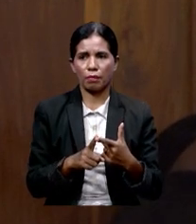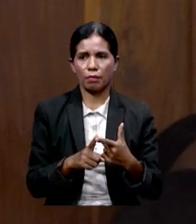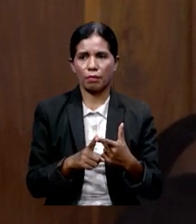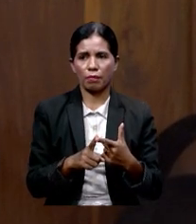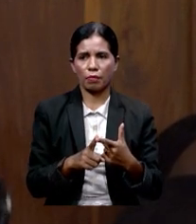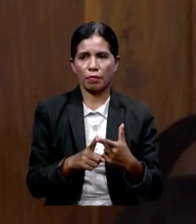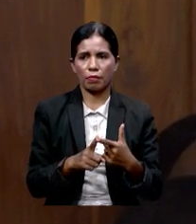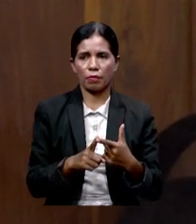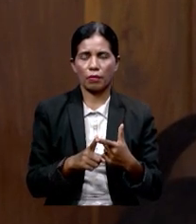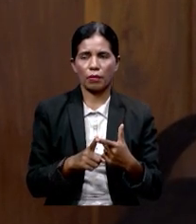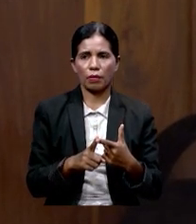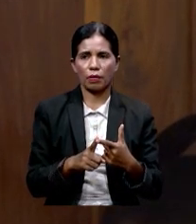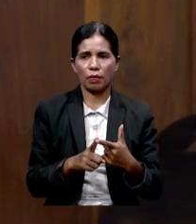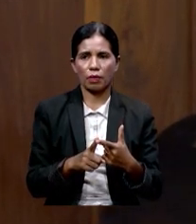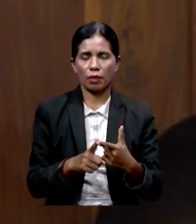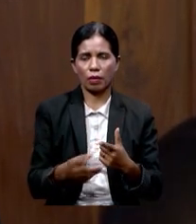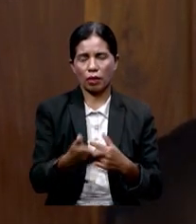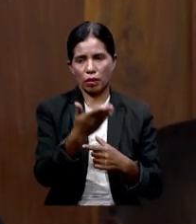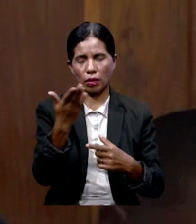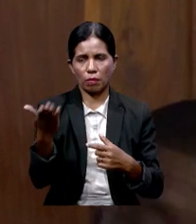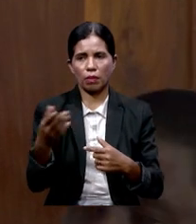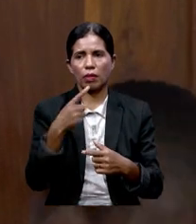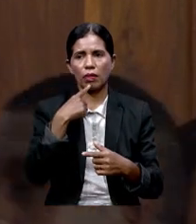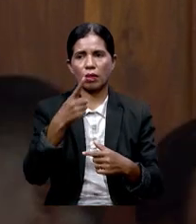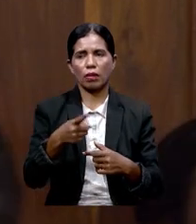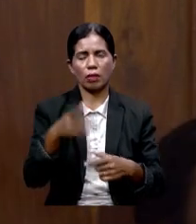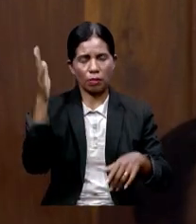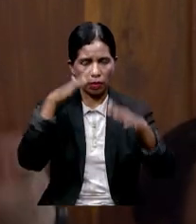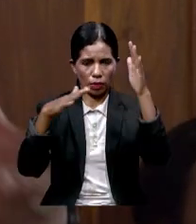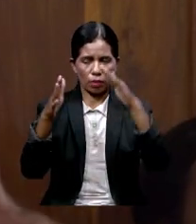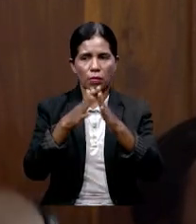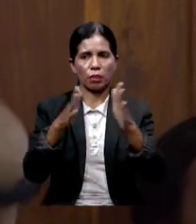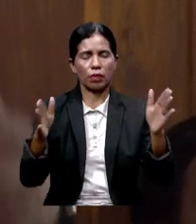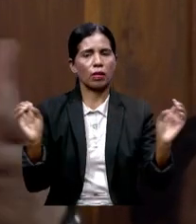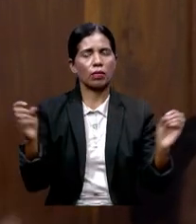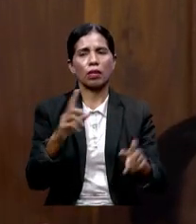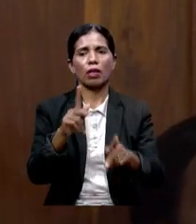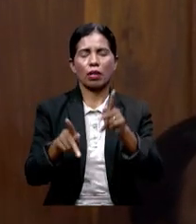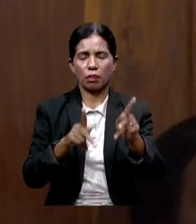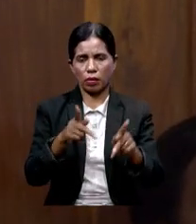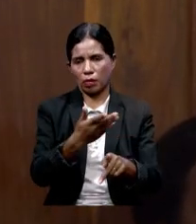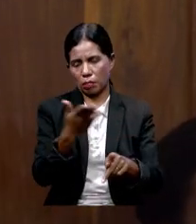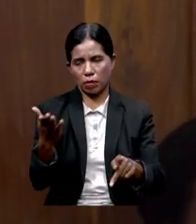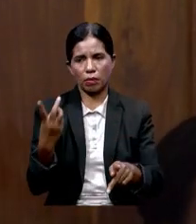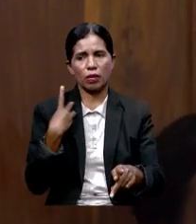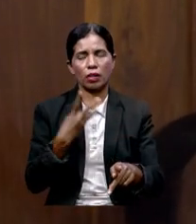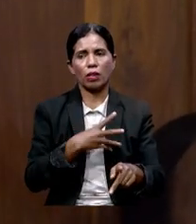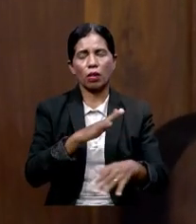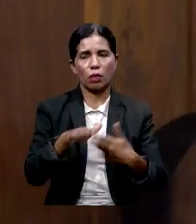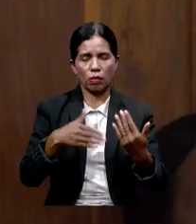se lá e minha que luha né sai problema por lá o sim minuto me veio ita outro dia preocupação